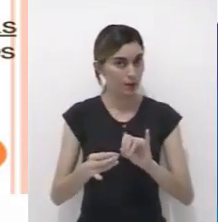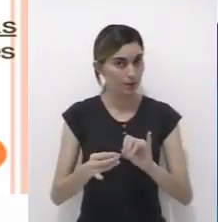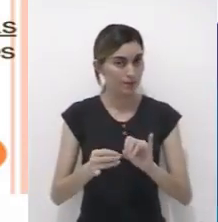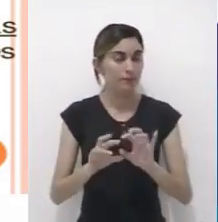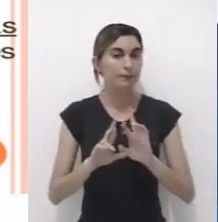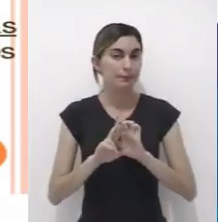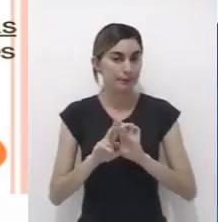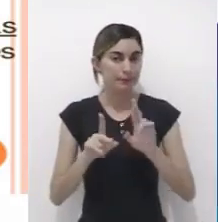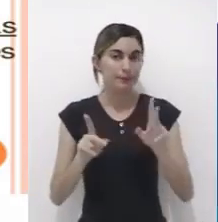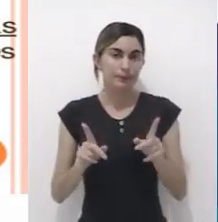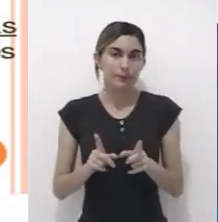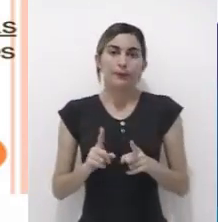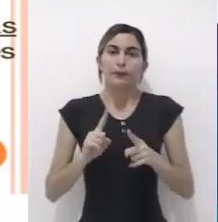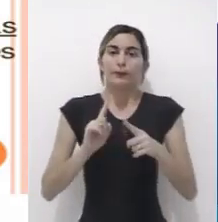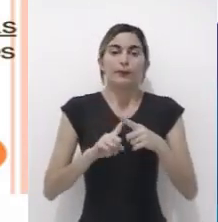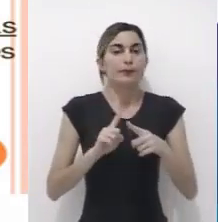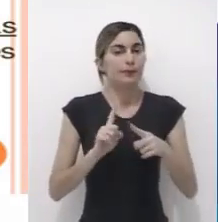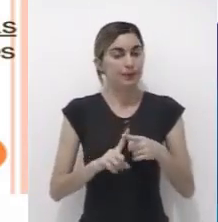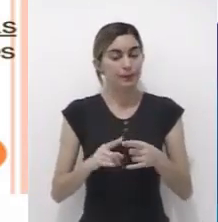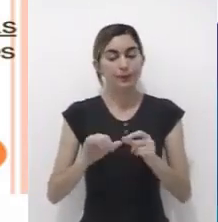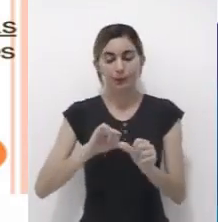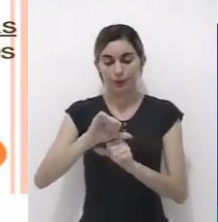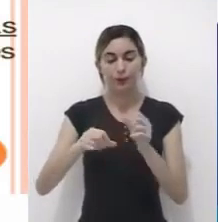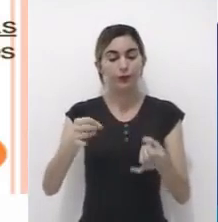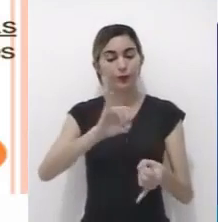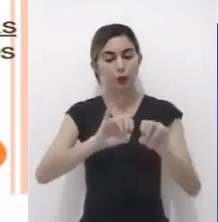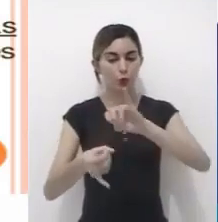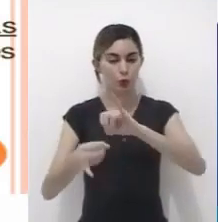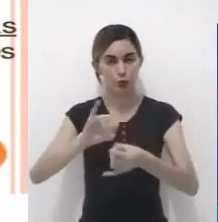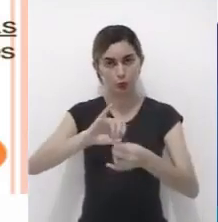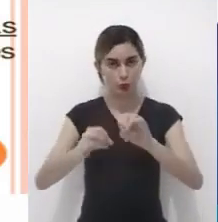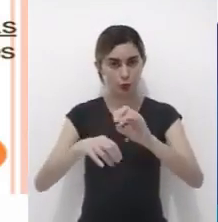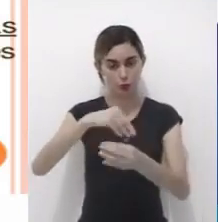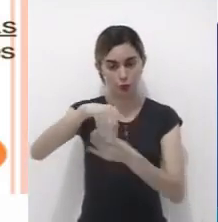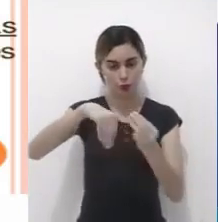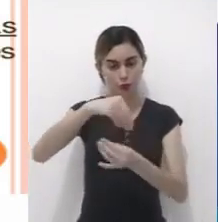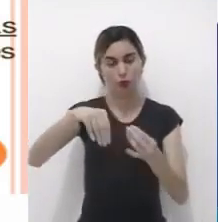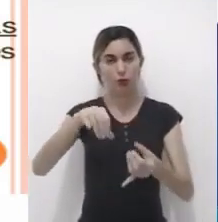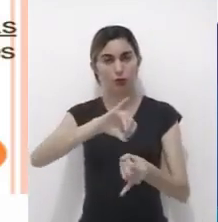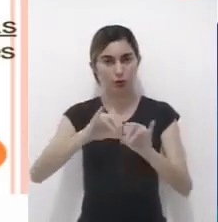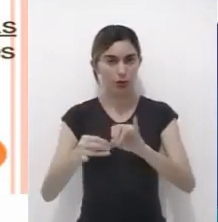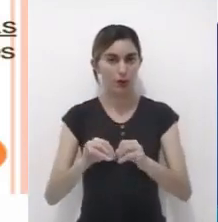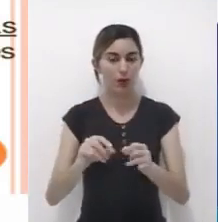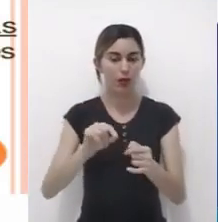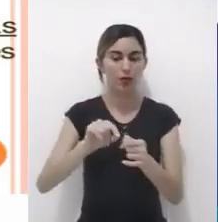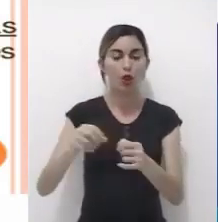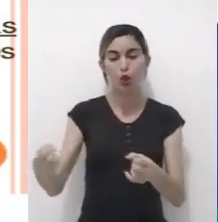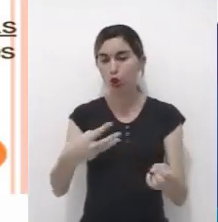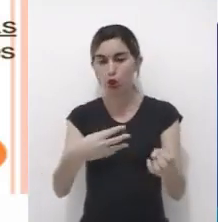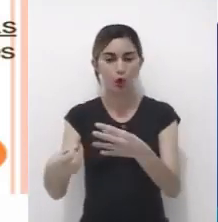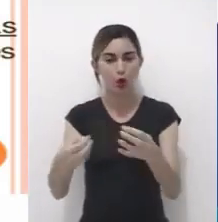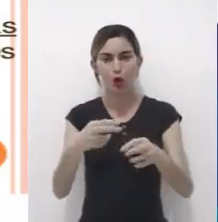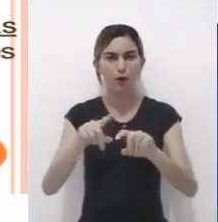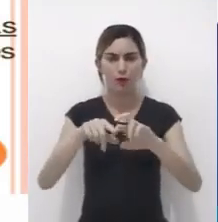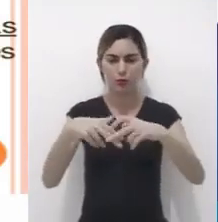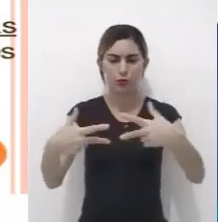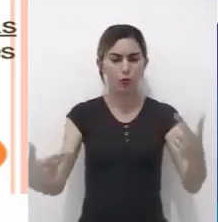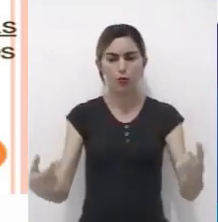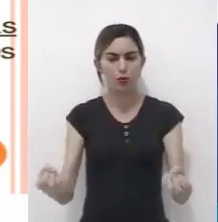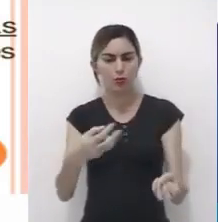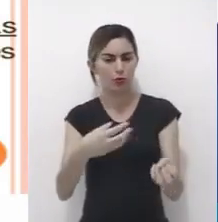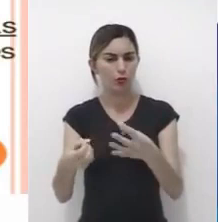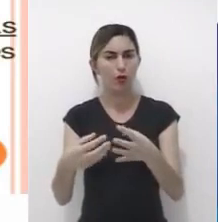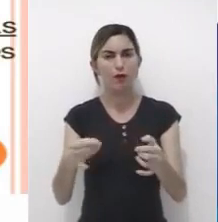já vai ser diferente. Por quê? Nas transformações químicas, há a formação de novas